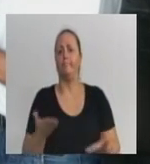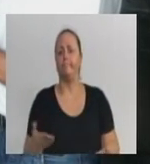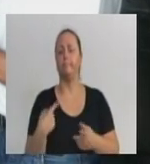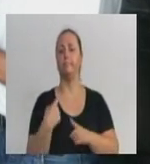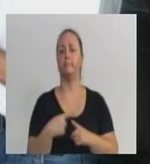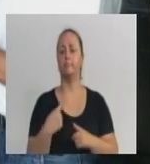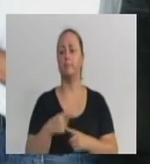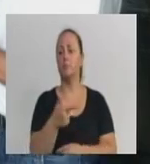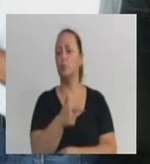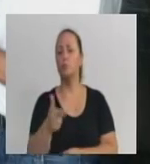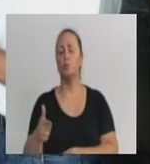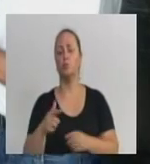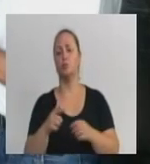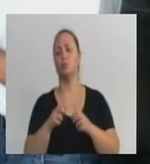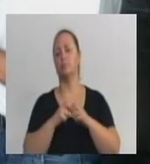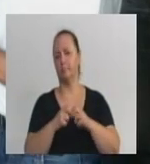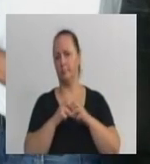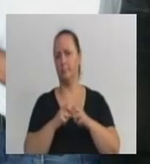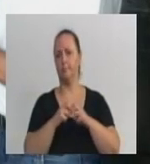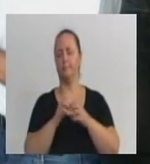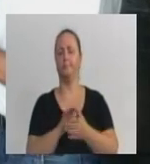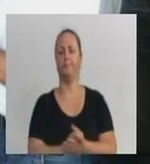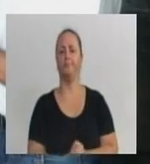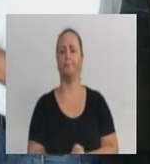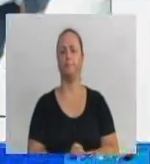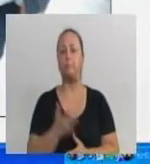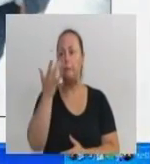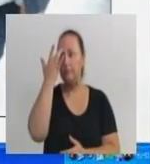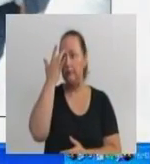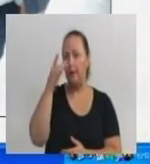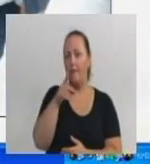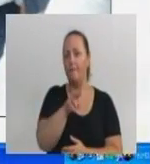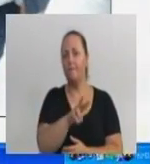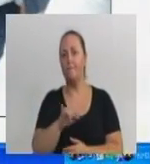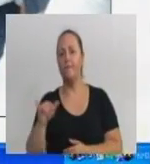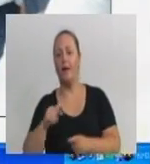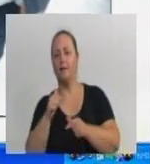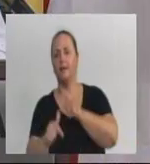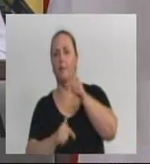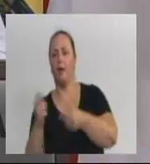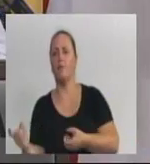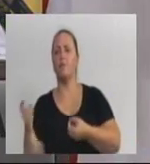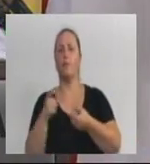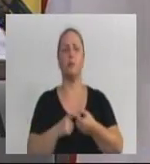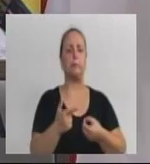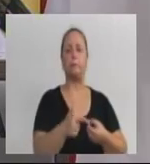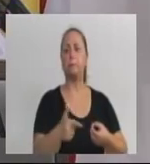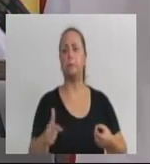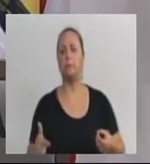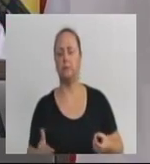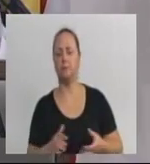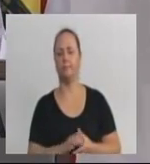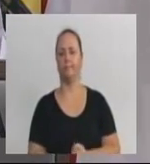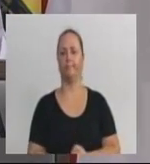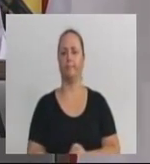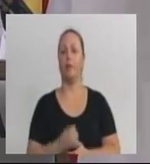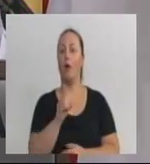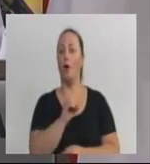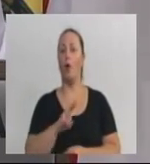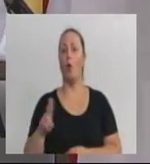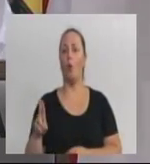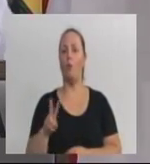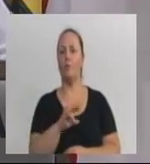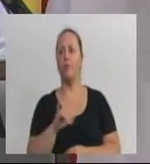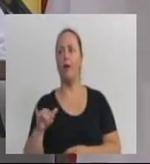sabiam se quando ia para a empresa, para trabalhar, se teria ônibus, ou quando estava lá na empresa, no seu emprego,